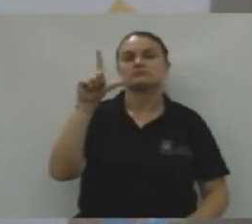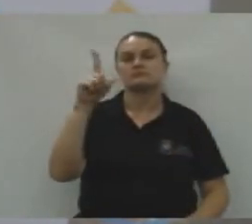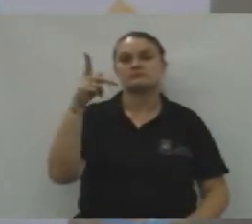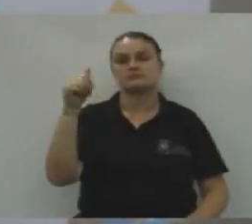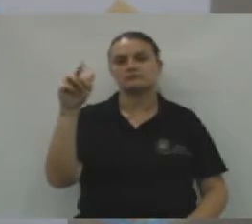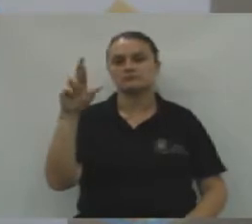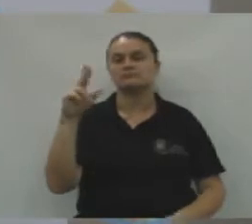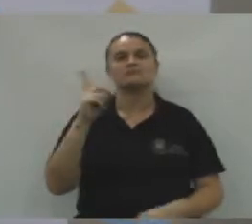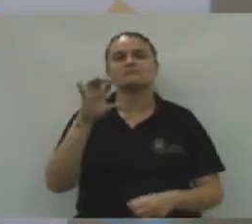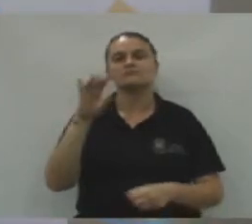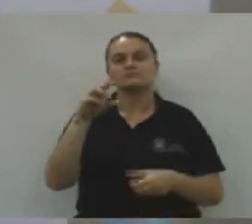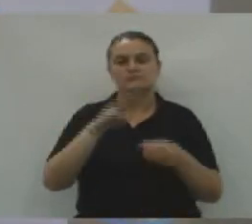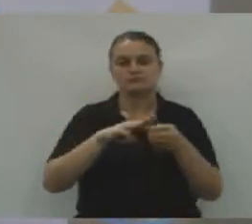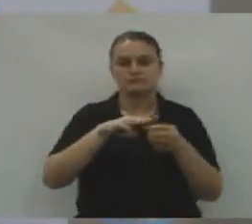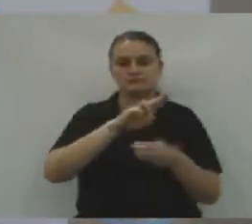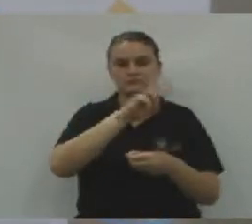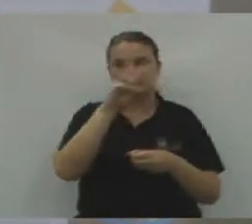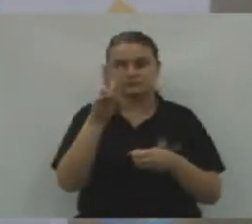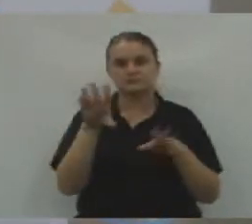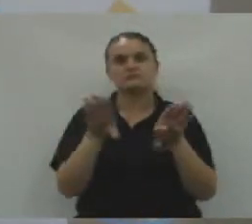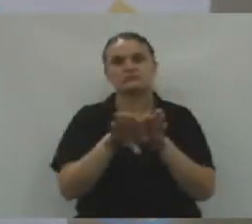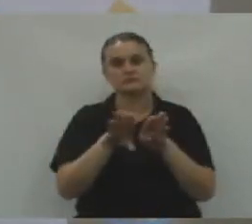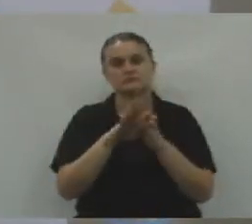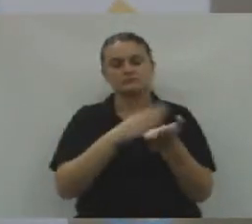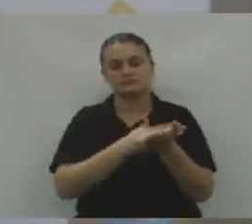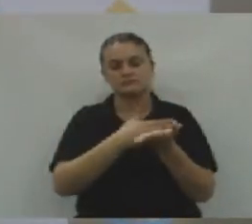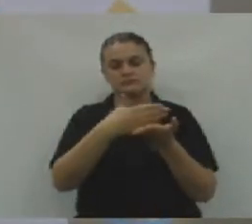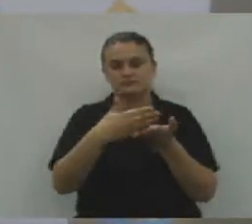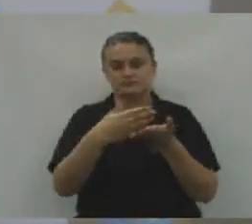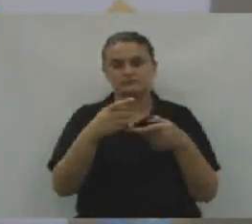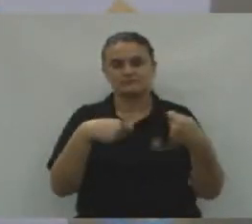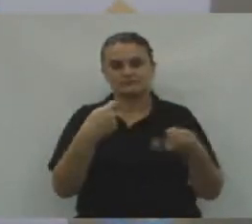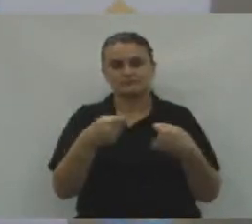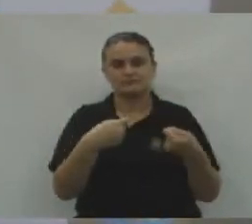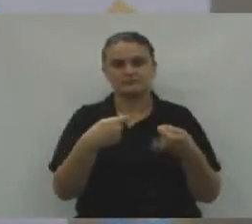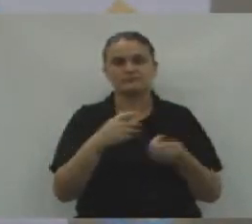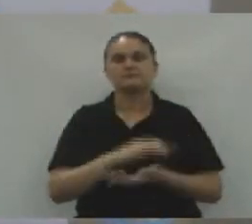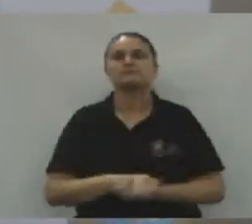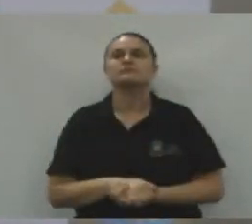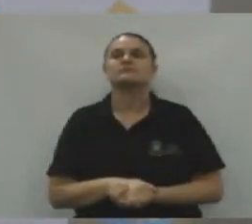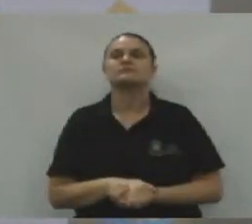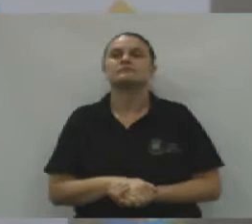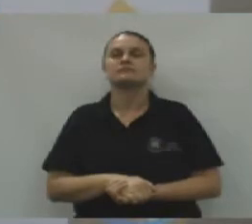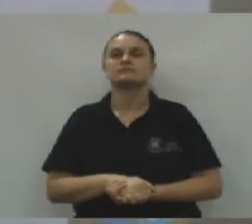município de União da Vitória. Também no início da gestão, e